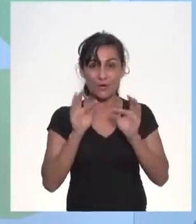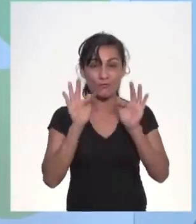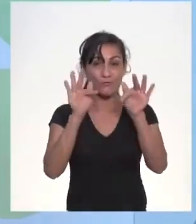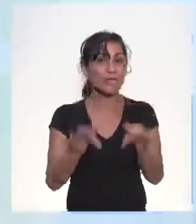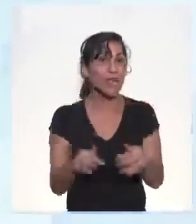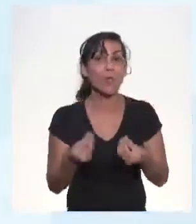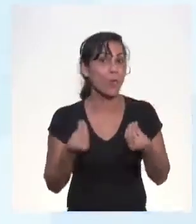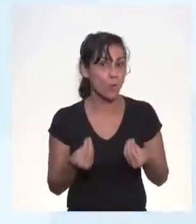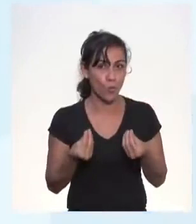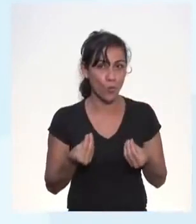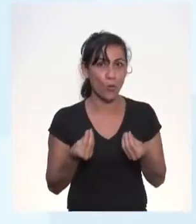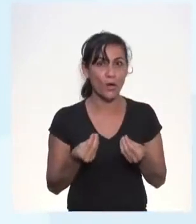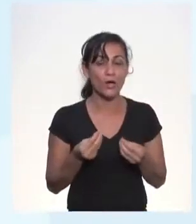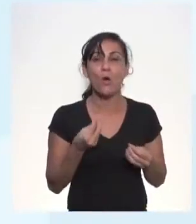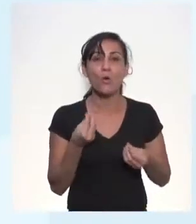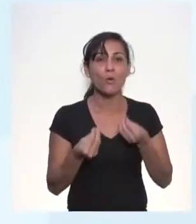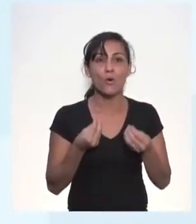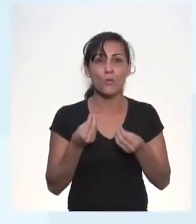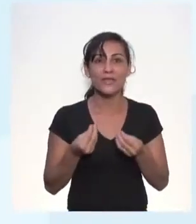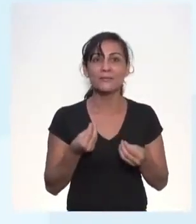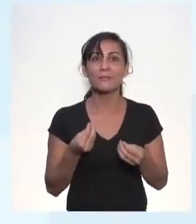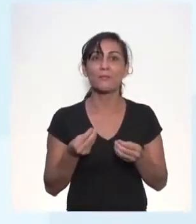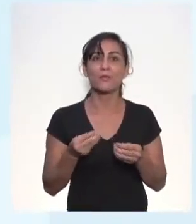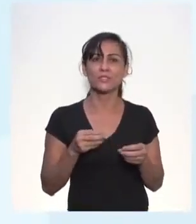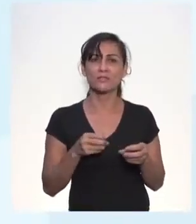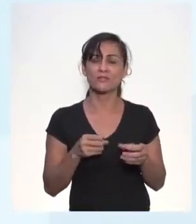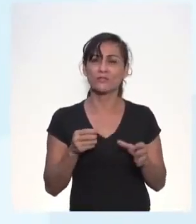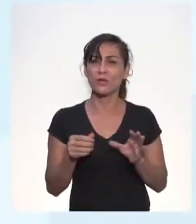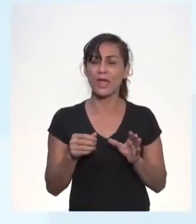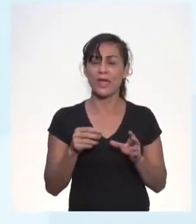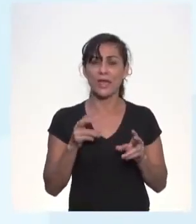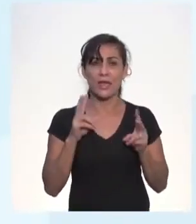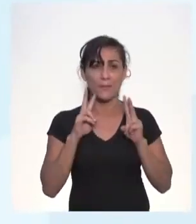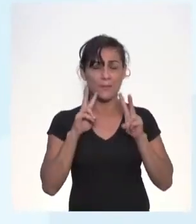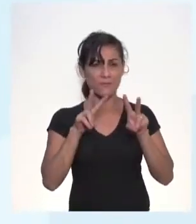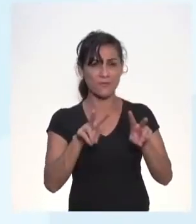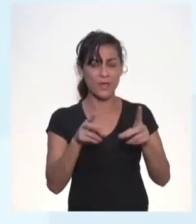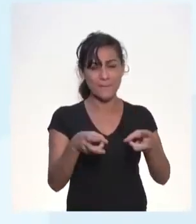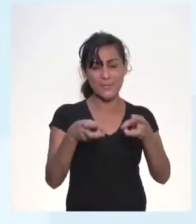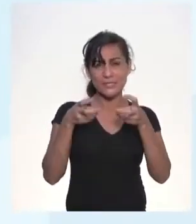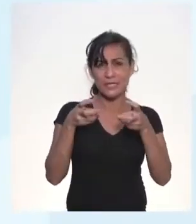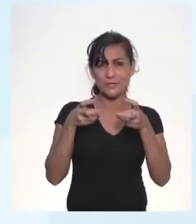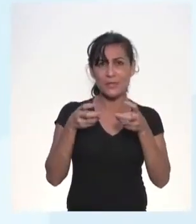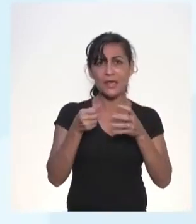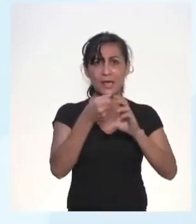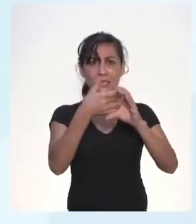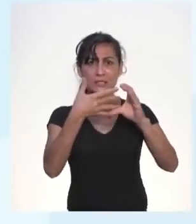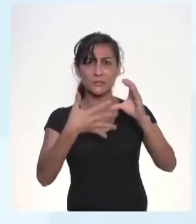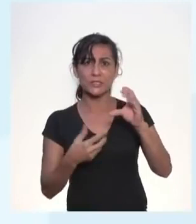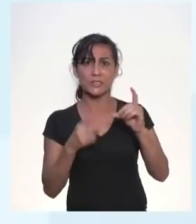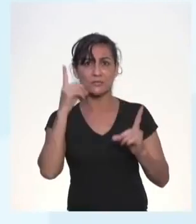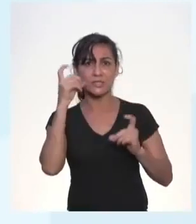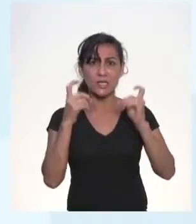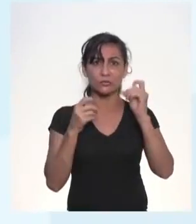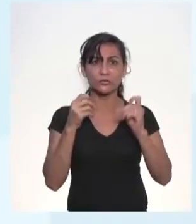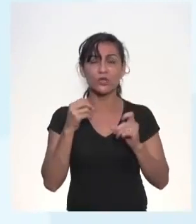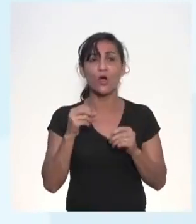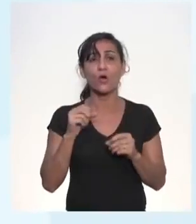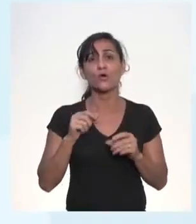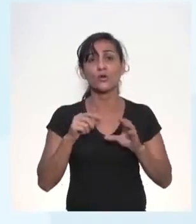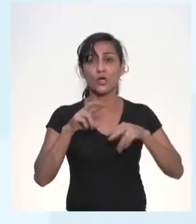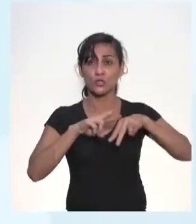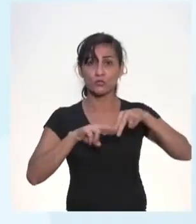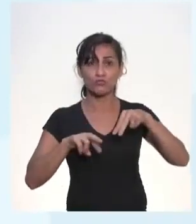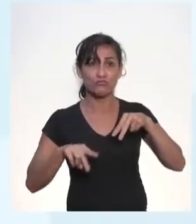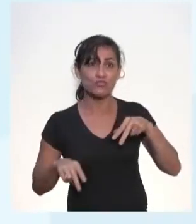possível identificar a expressividade de um autor em gêneros textuais? Com predominância de descrição. Então, aí a gente pode entender, eu sei que a gente não